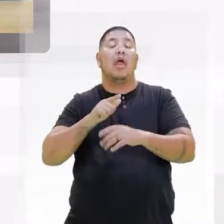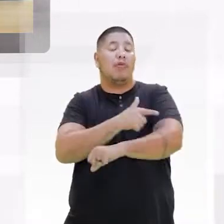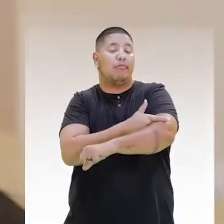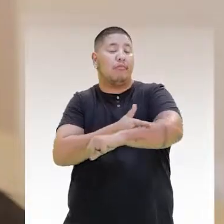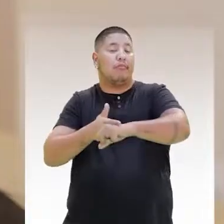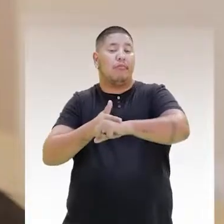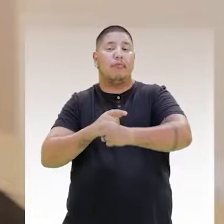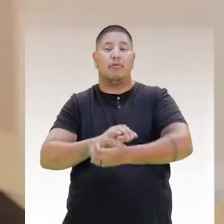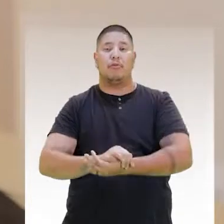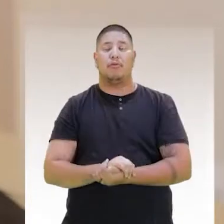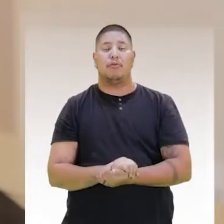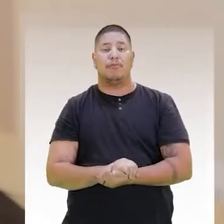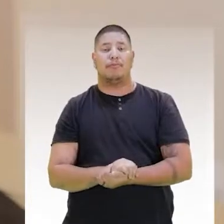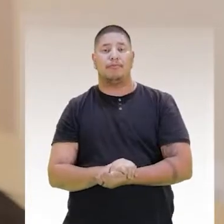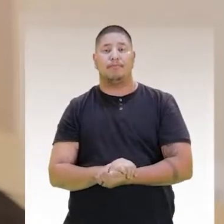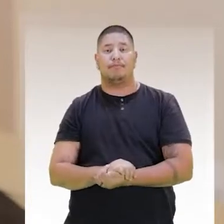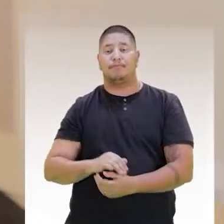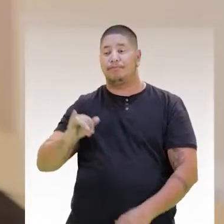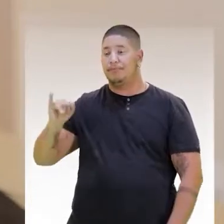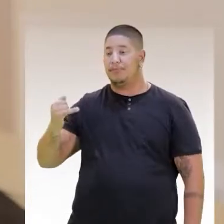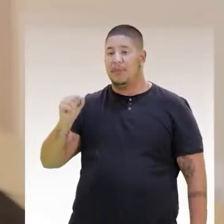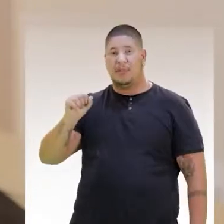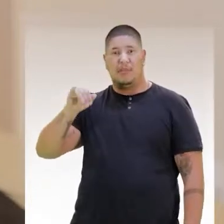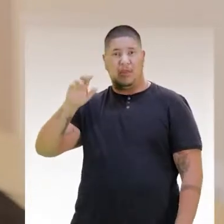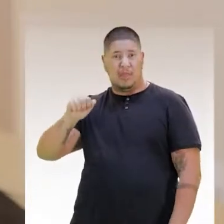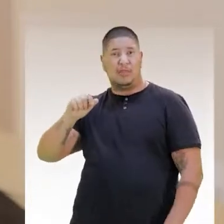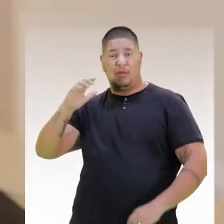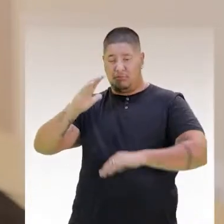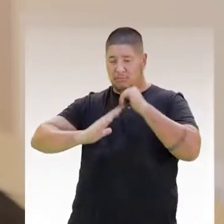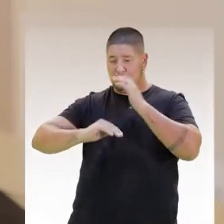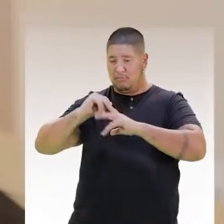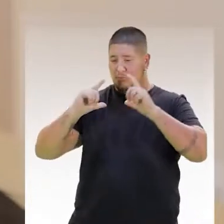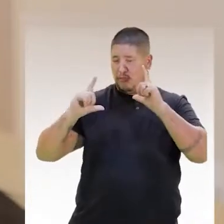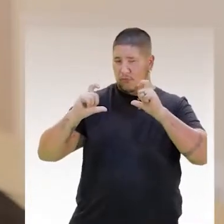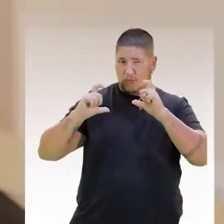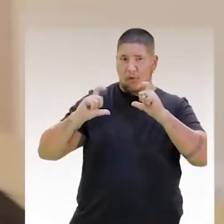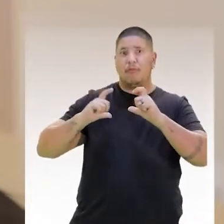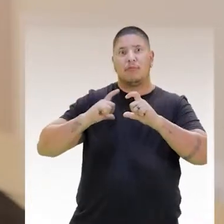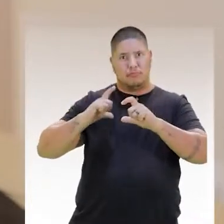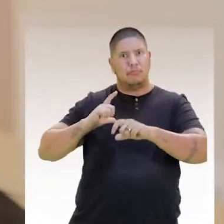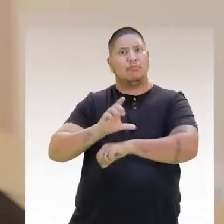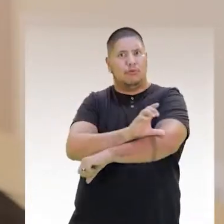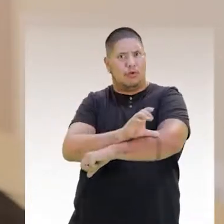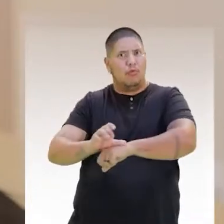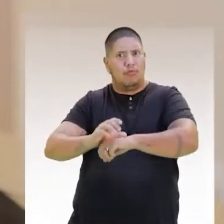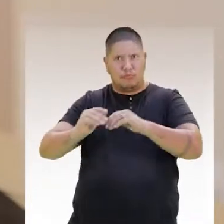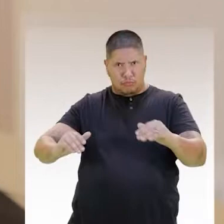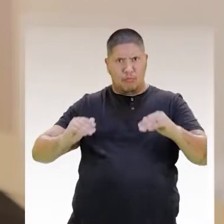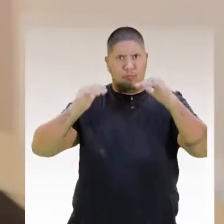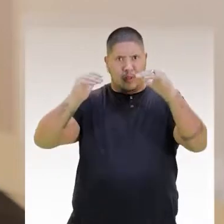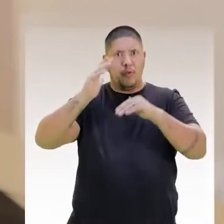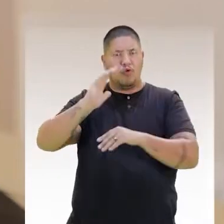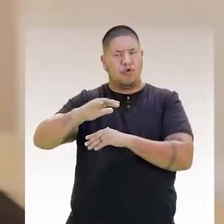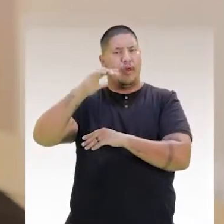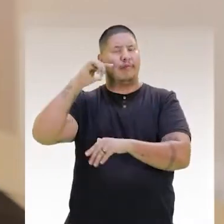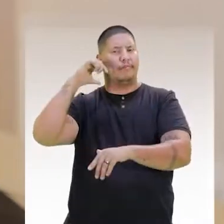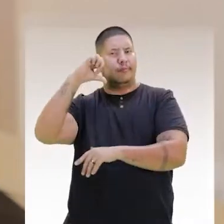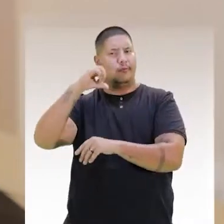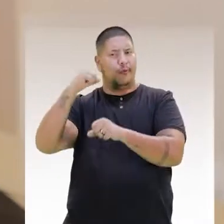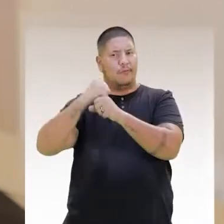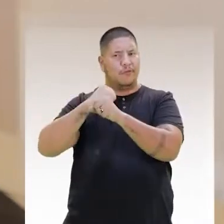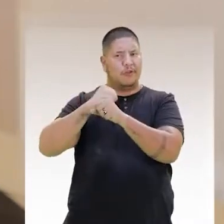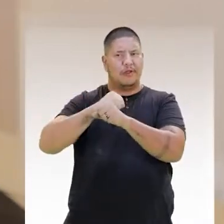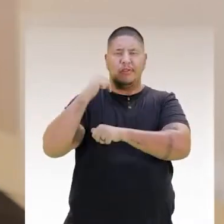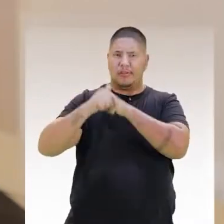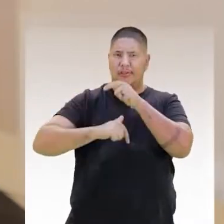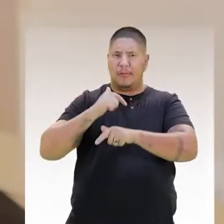atitudinal. Jéssica é fotógrafa, tem curso superior na área e há 9 anos trabalha na Secretaria Nacional dos Direitos